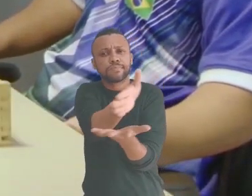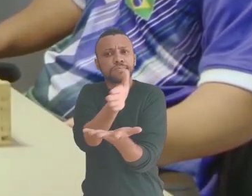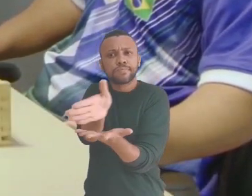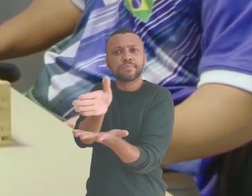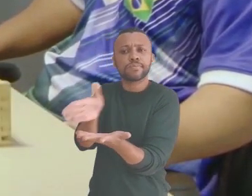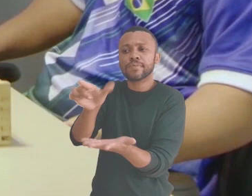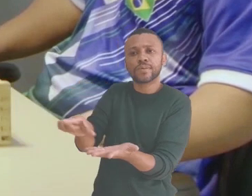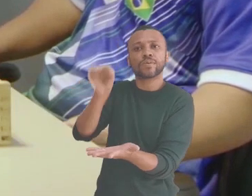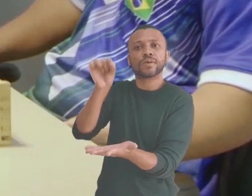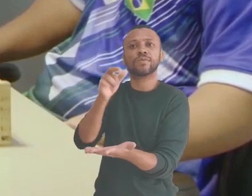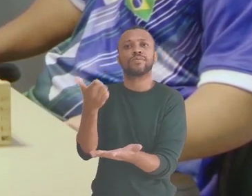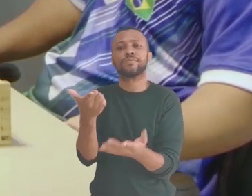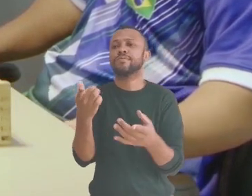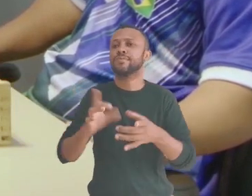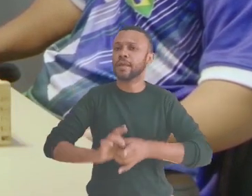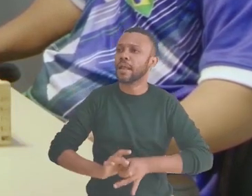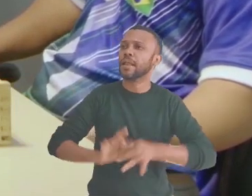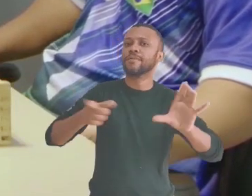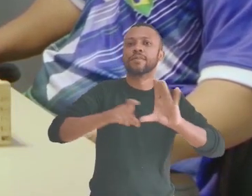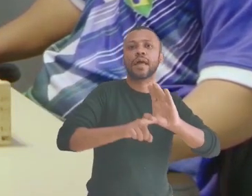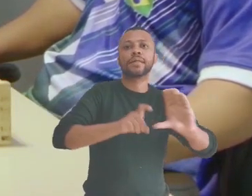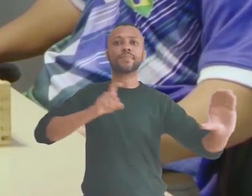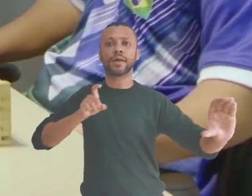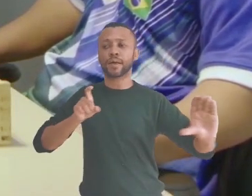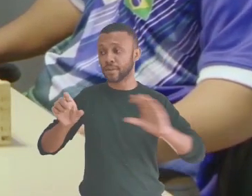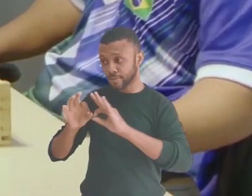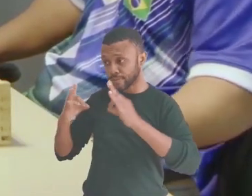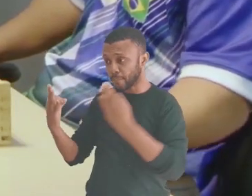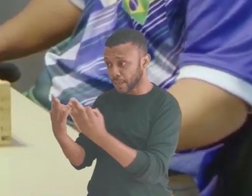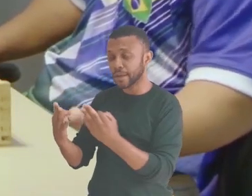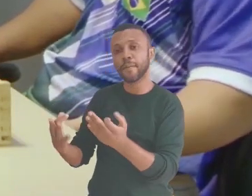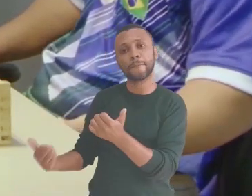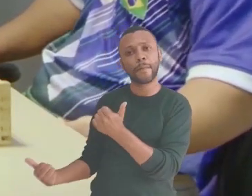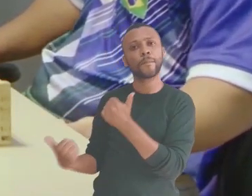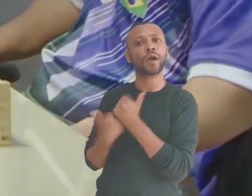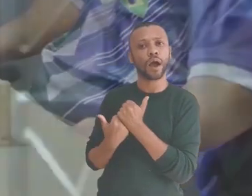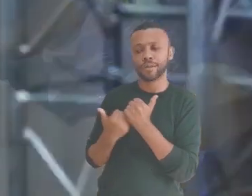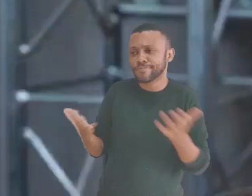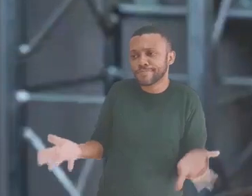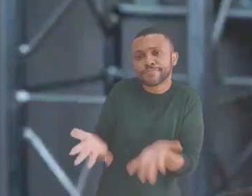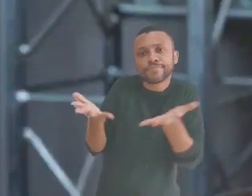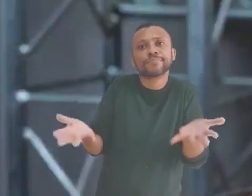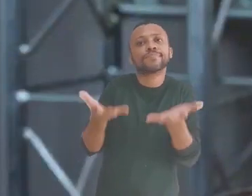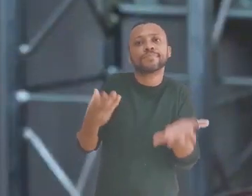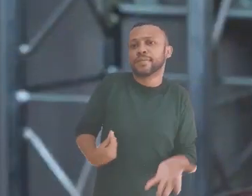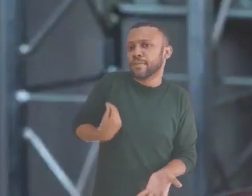de não sou limitada. Seus pais te deram o início nessa jornada. Meus pais me deram o início. Na minha